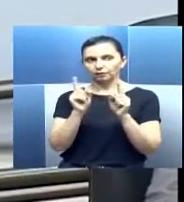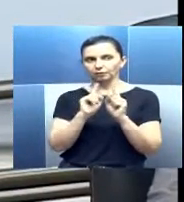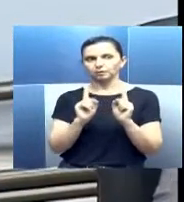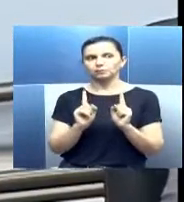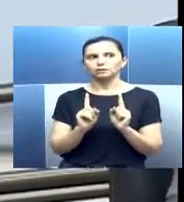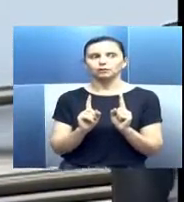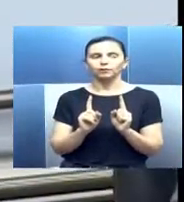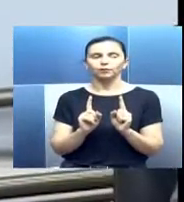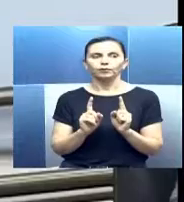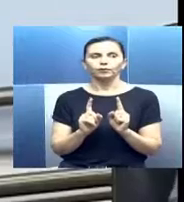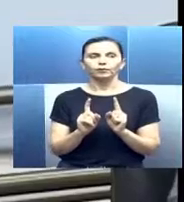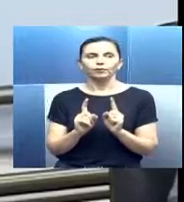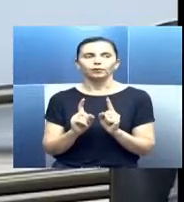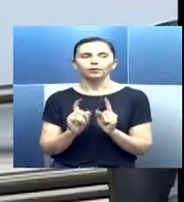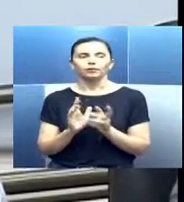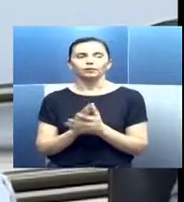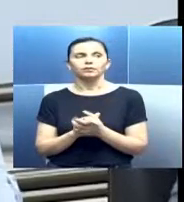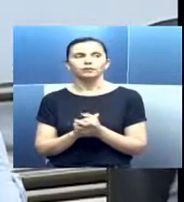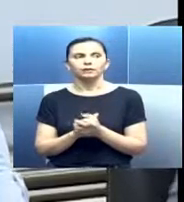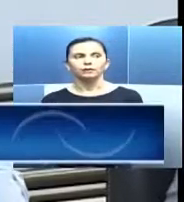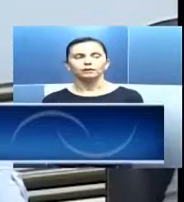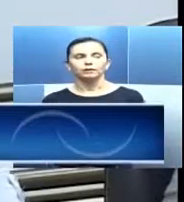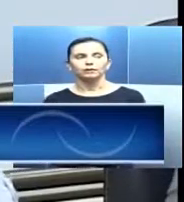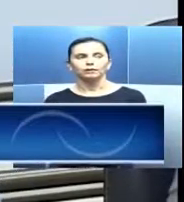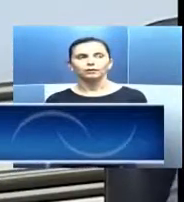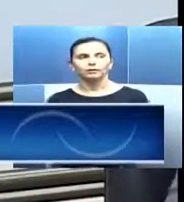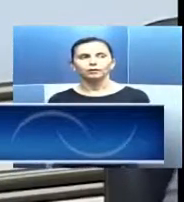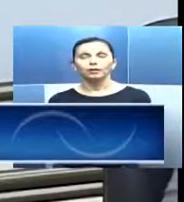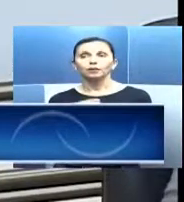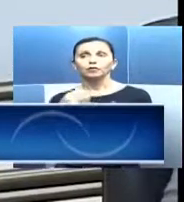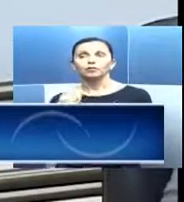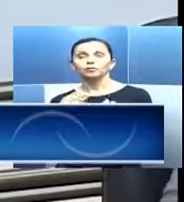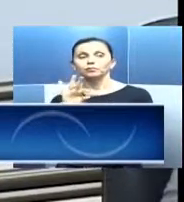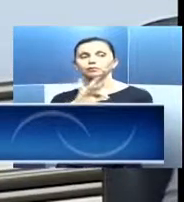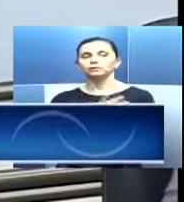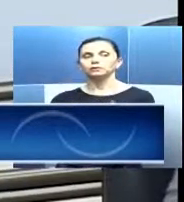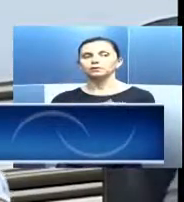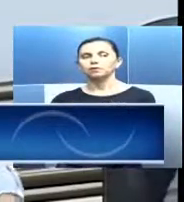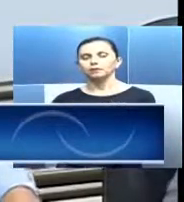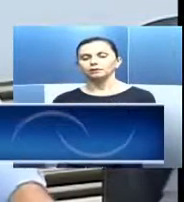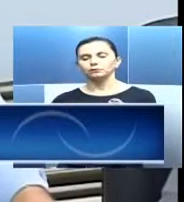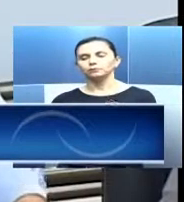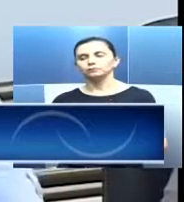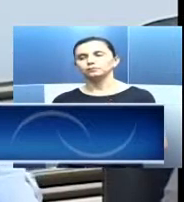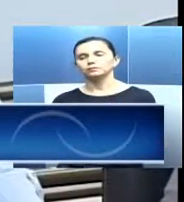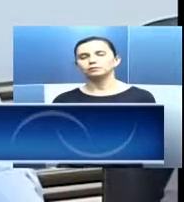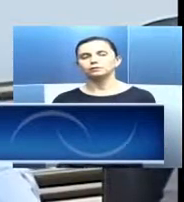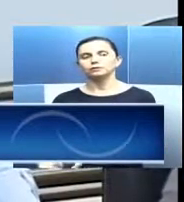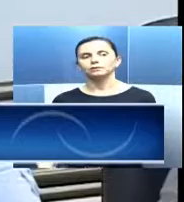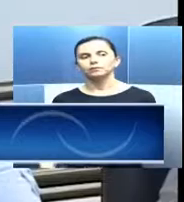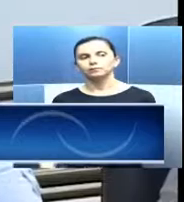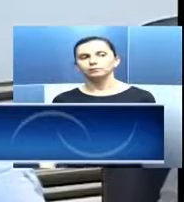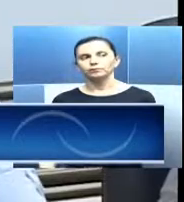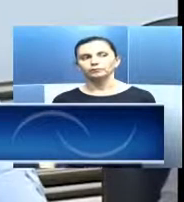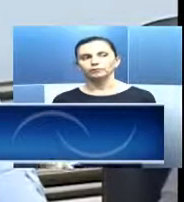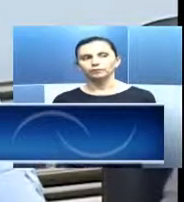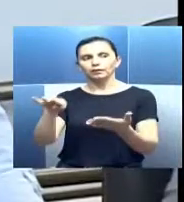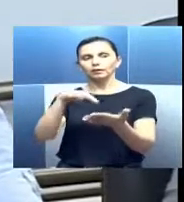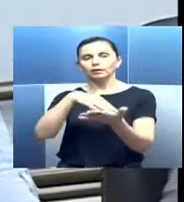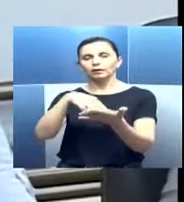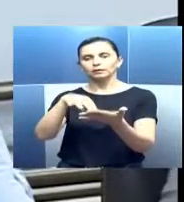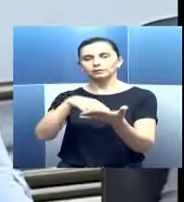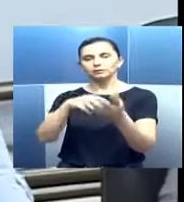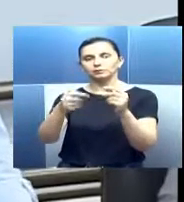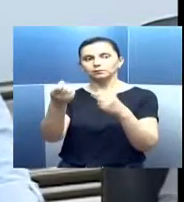aqui aos vencimentos dos funcionários públicos é é a secretaria de administração